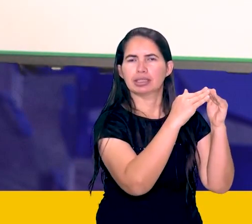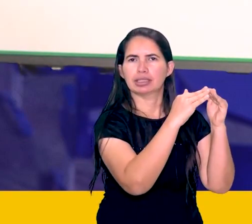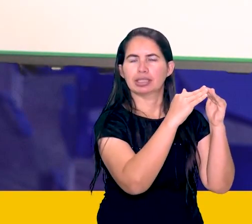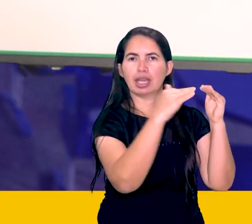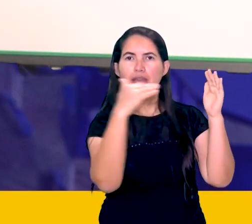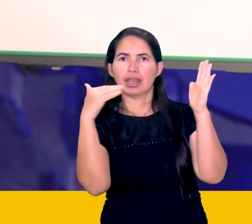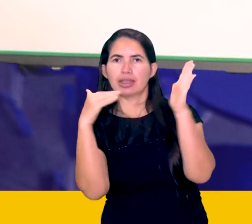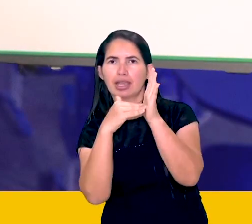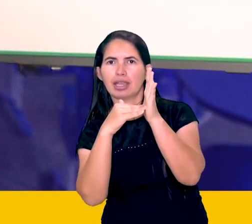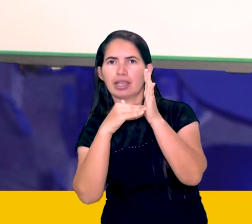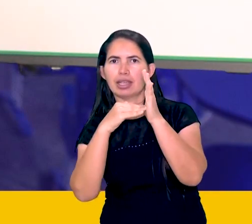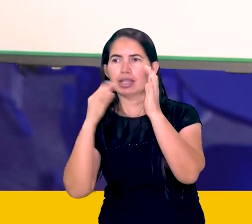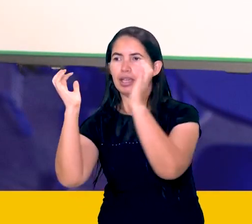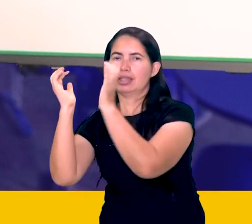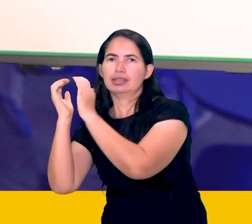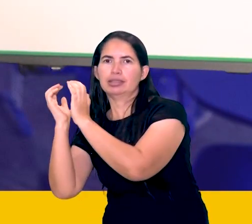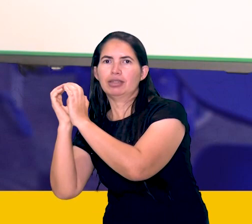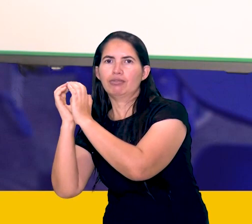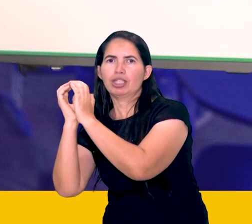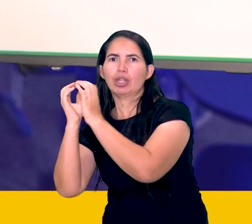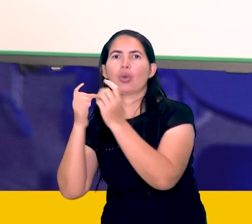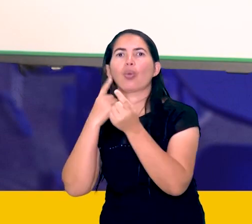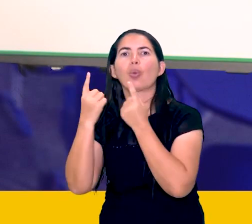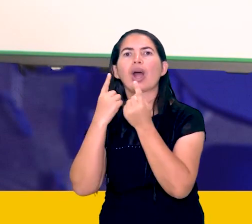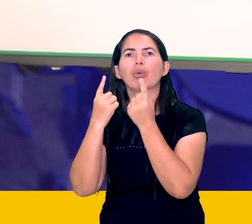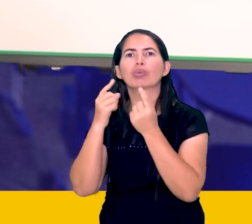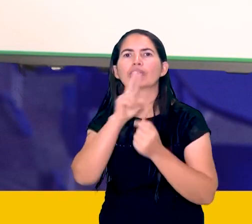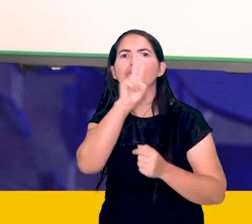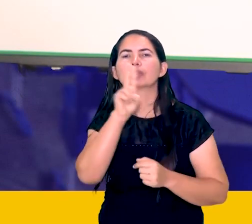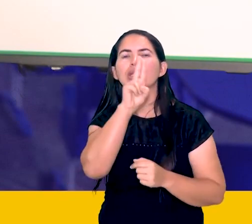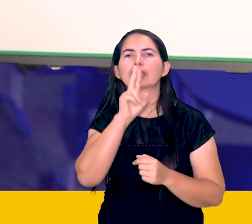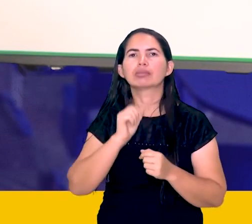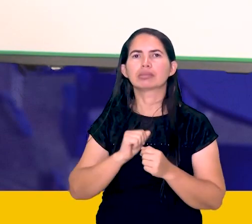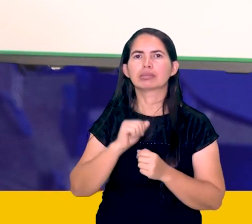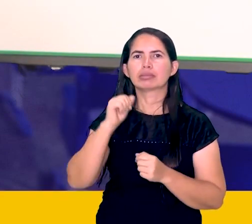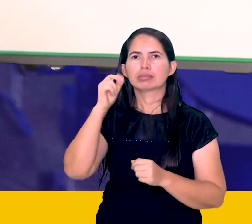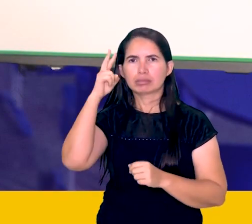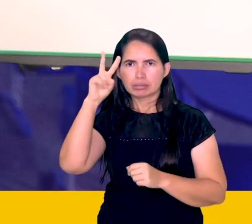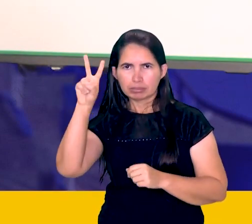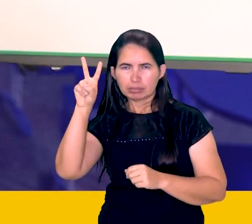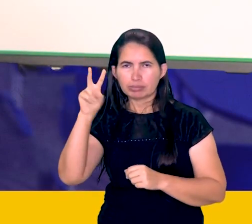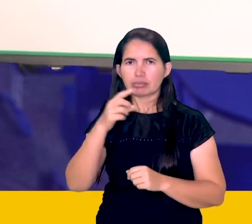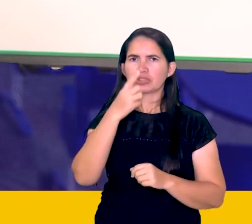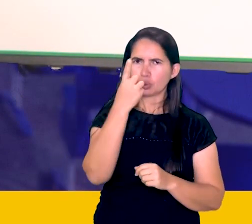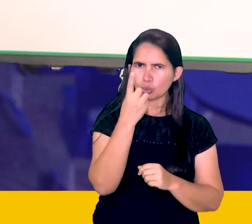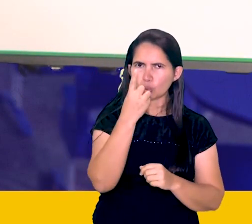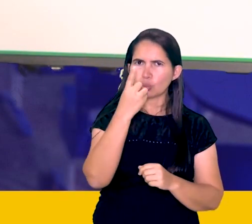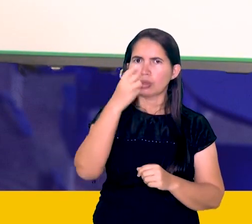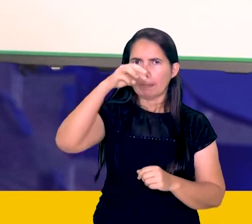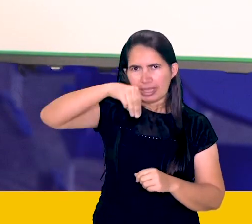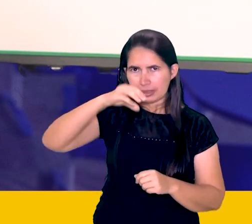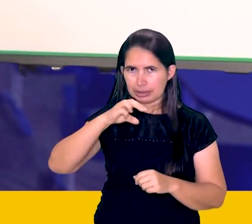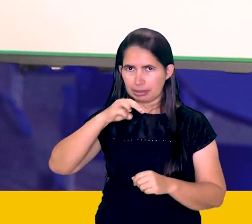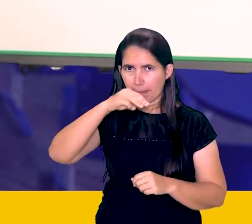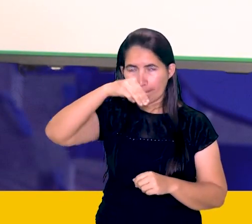Recife. E aí? Eu lembro. 1 milímetro,